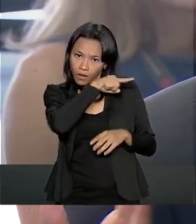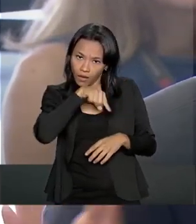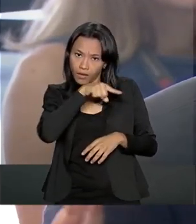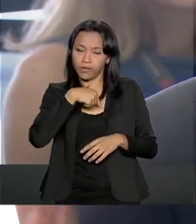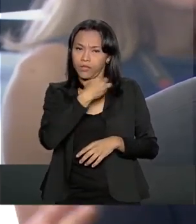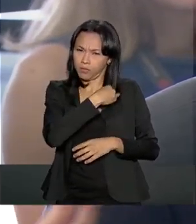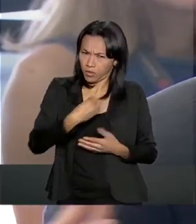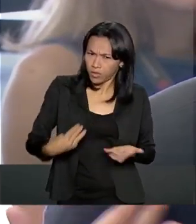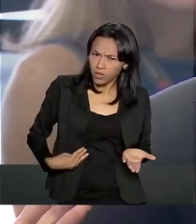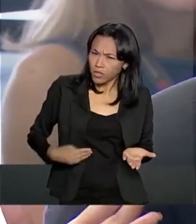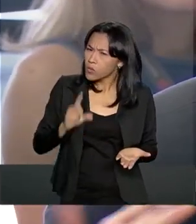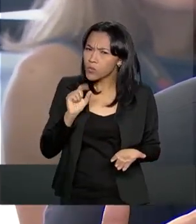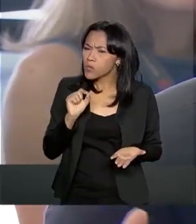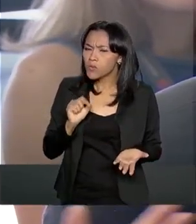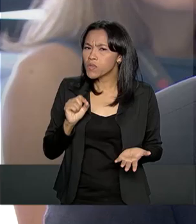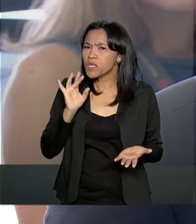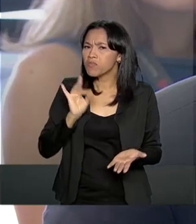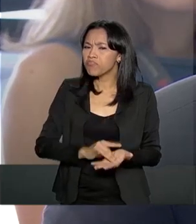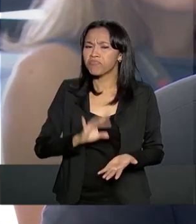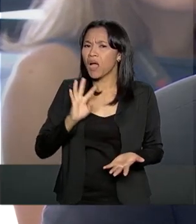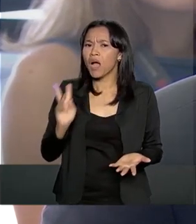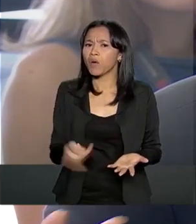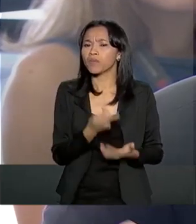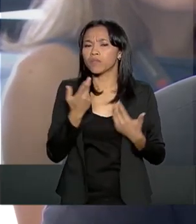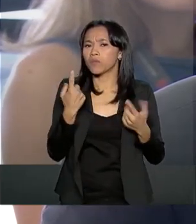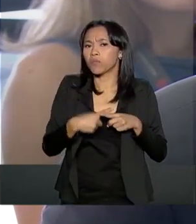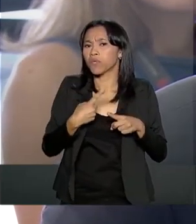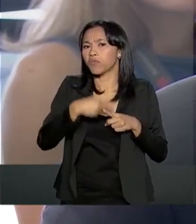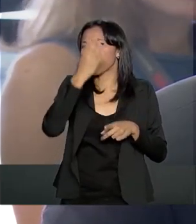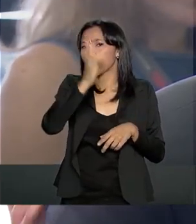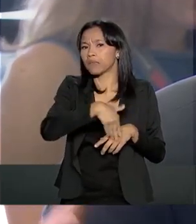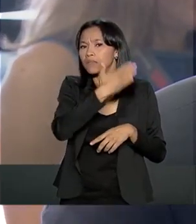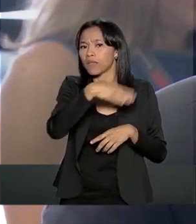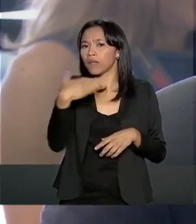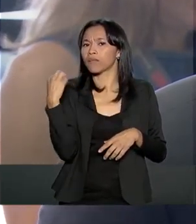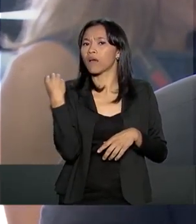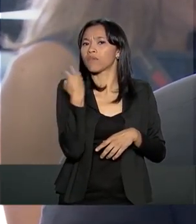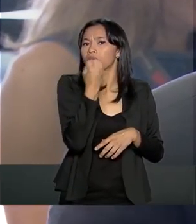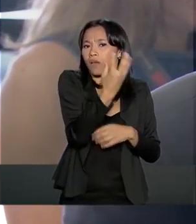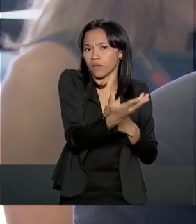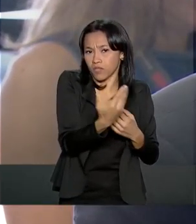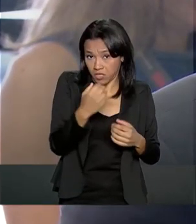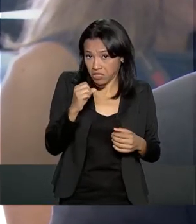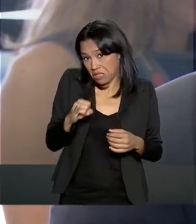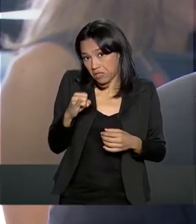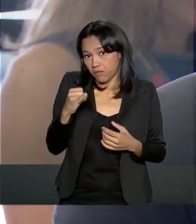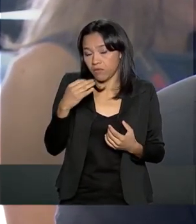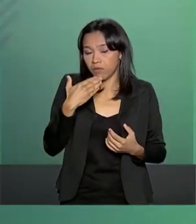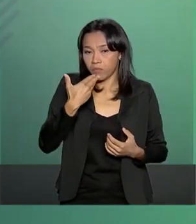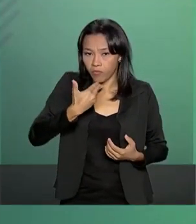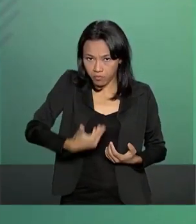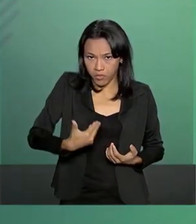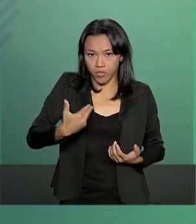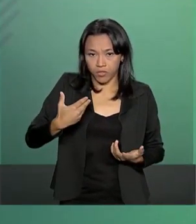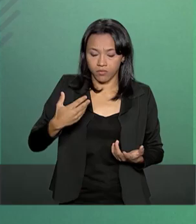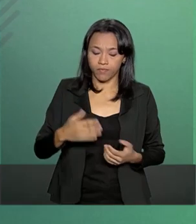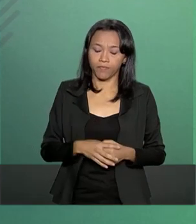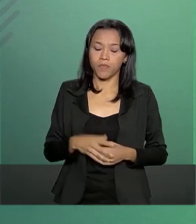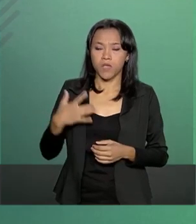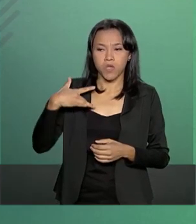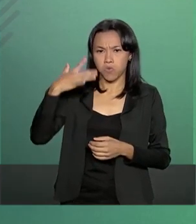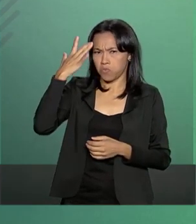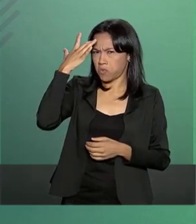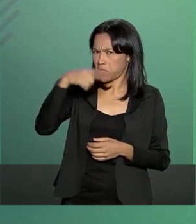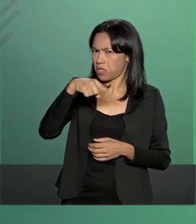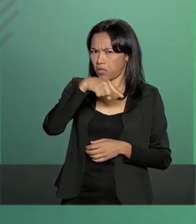ministros? O que de fato ocorreu para essa viagem ser cancelada e se de fato realmente foi a pedido do presidente? Eu desconheço a informação de que